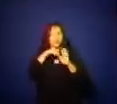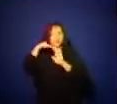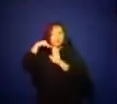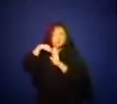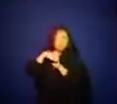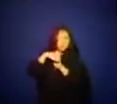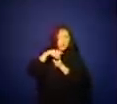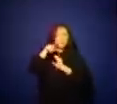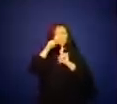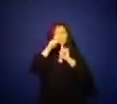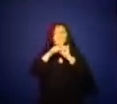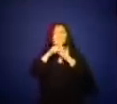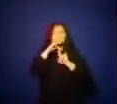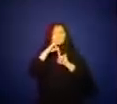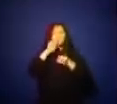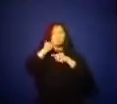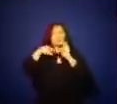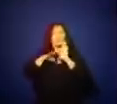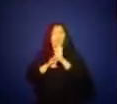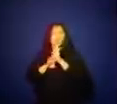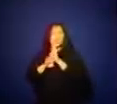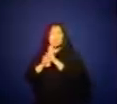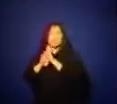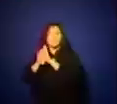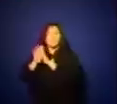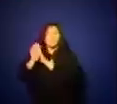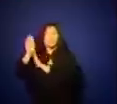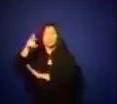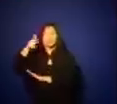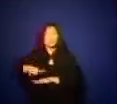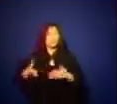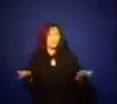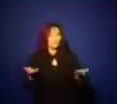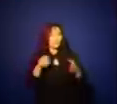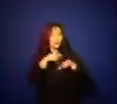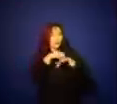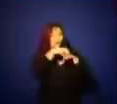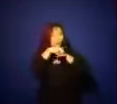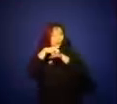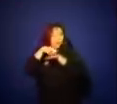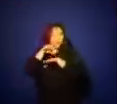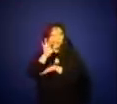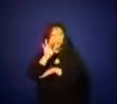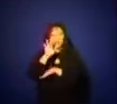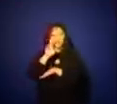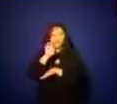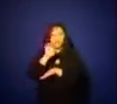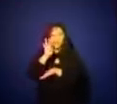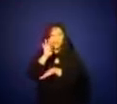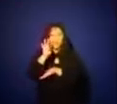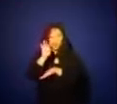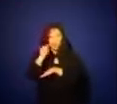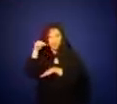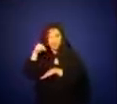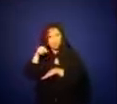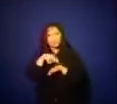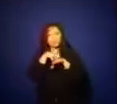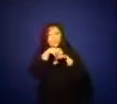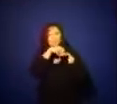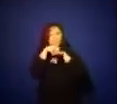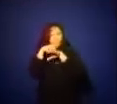quedinha e depois estava tudo subindo inclusive frete que teve que foi o grande né que hoje você diz que é o grande eh